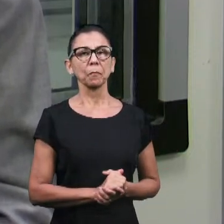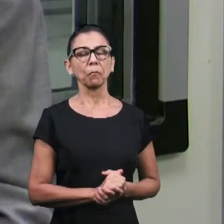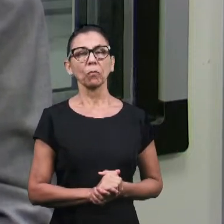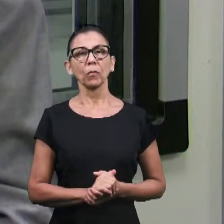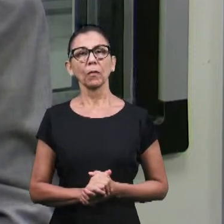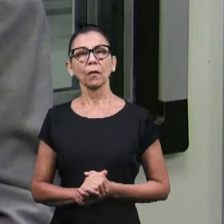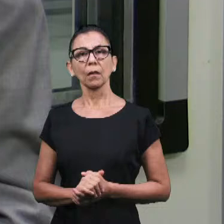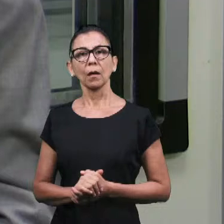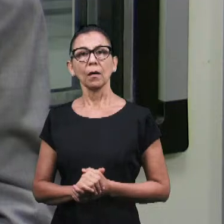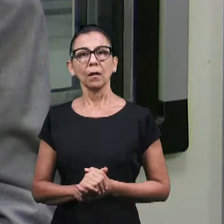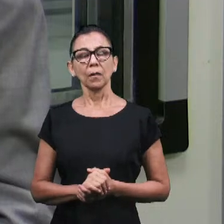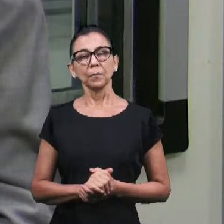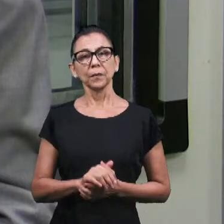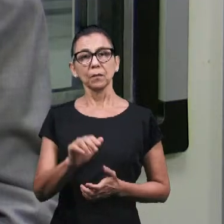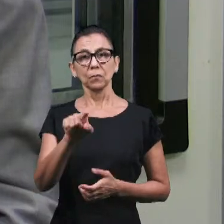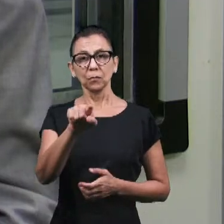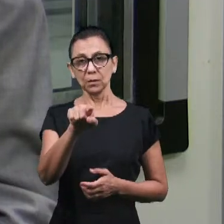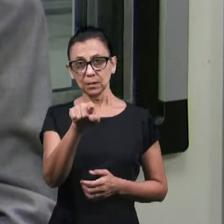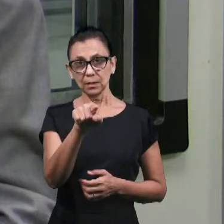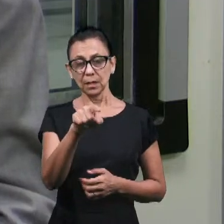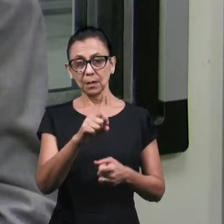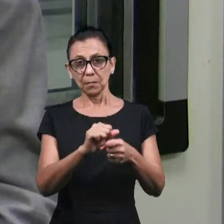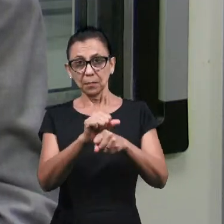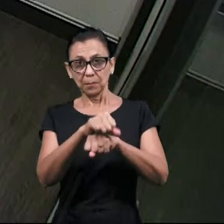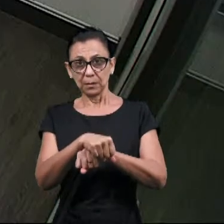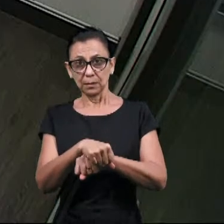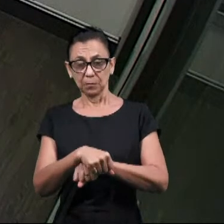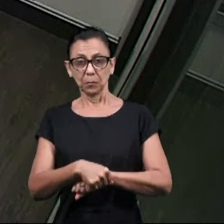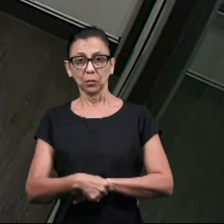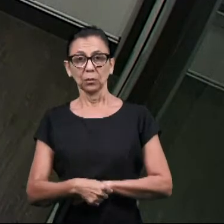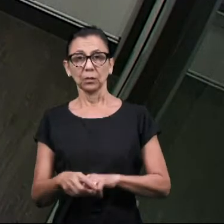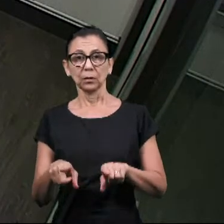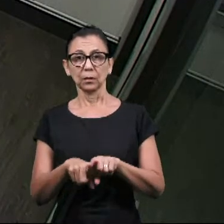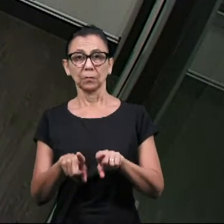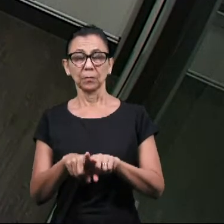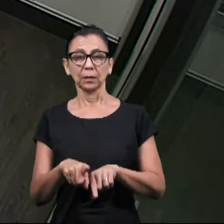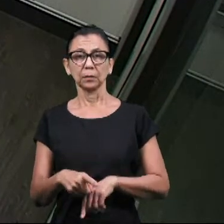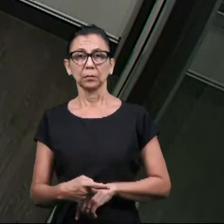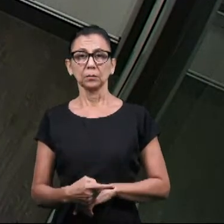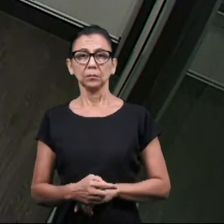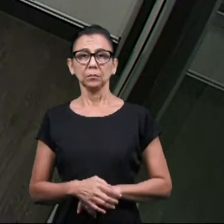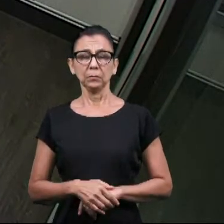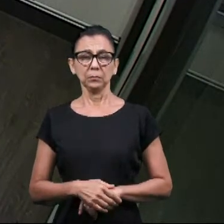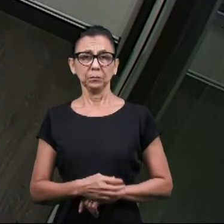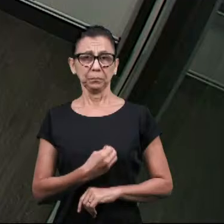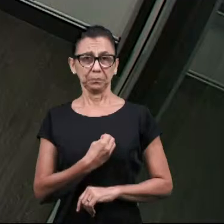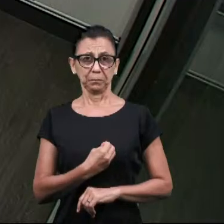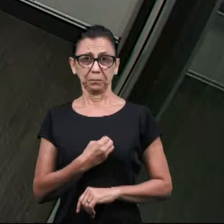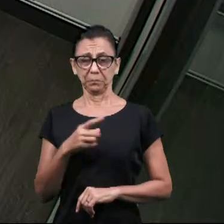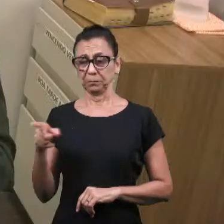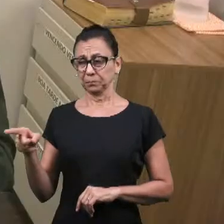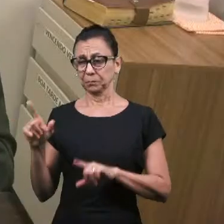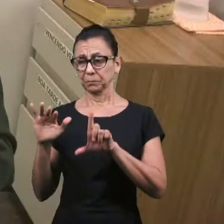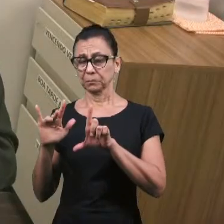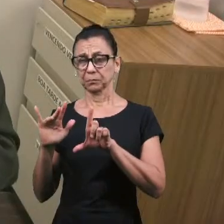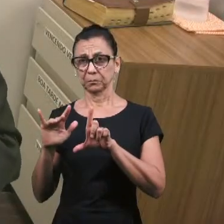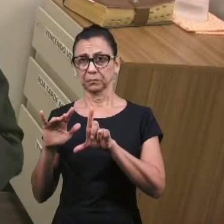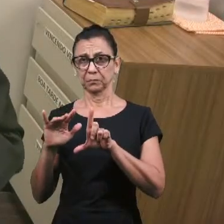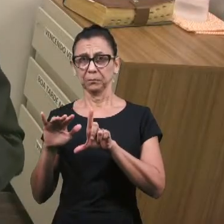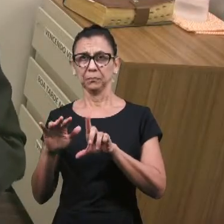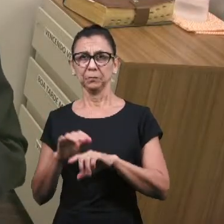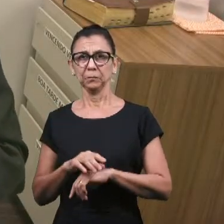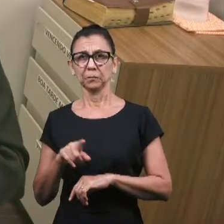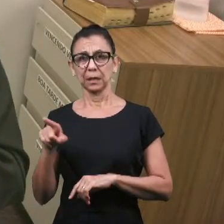participou do seminário estamos e agora é tá aparecendo aí no canto da tela um QR Code e escrito conte sua experiência